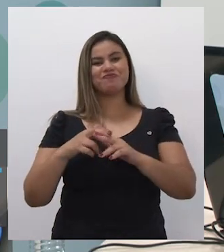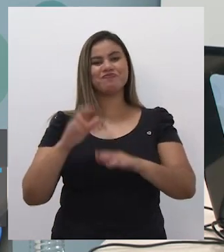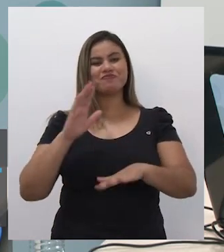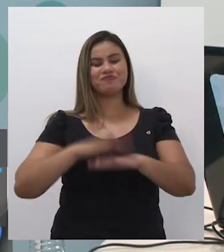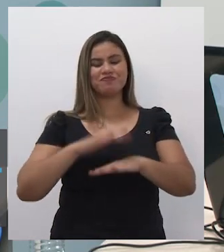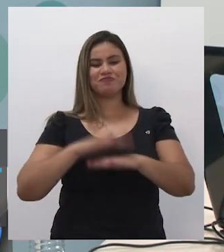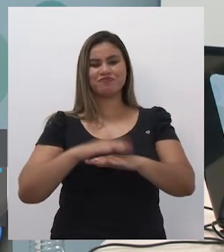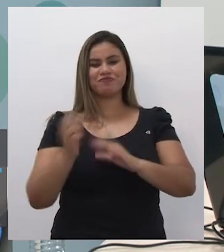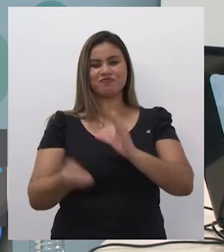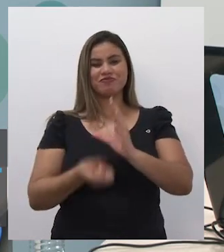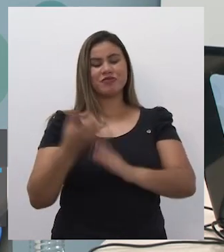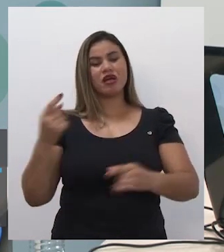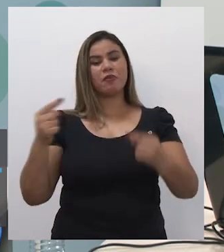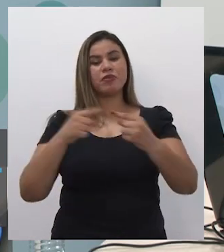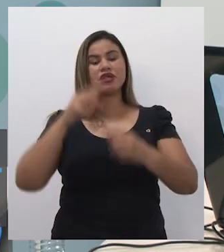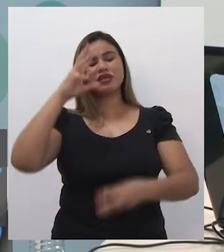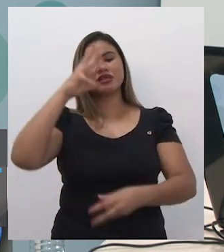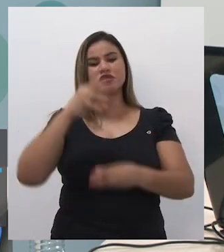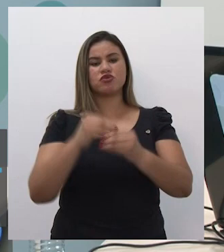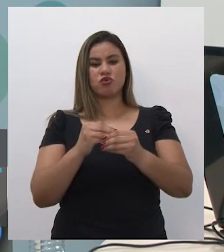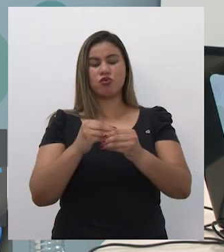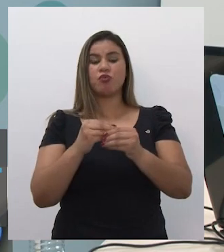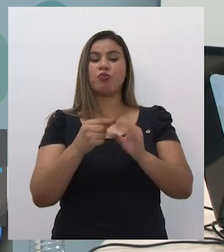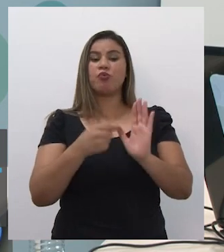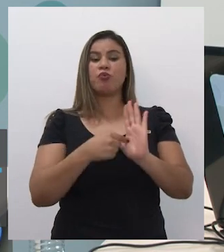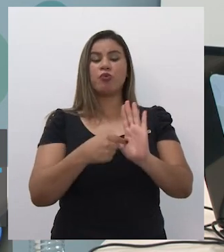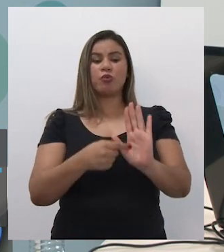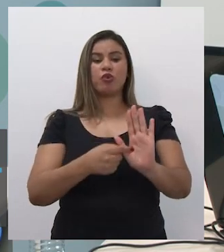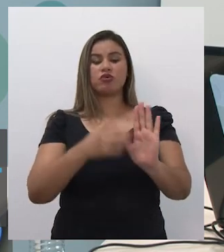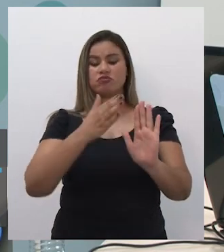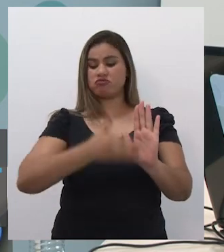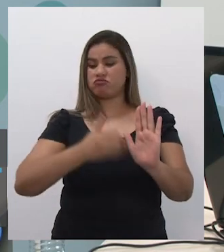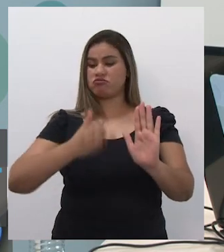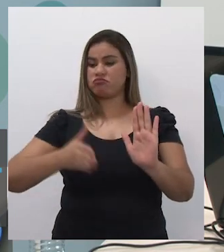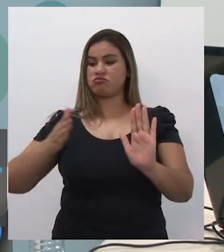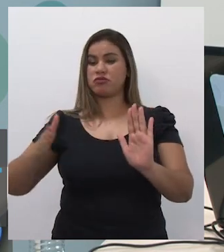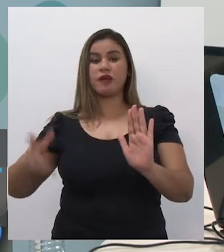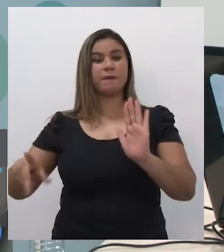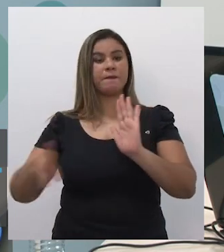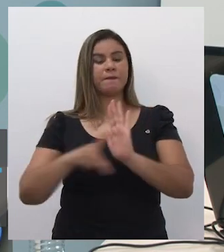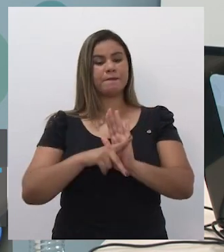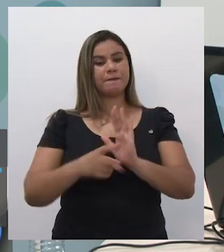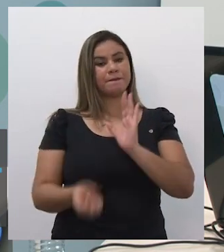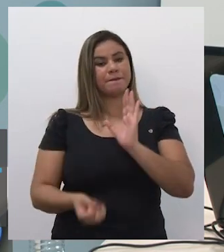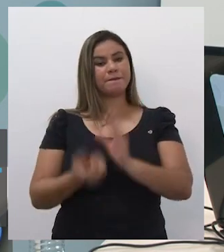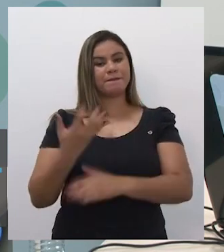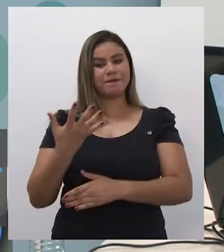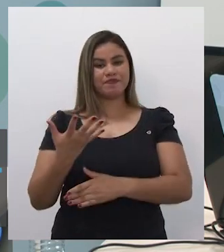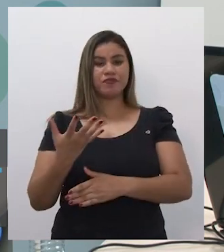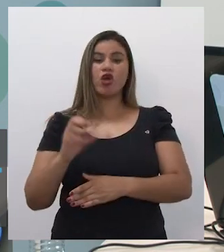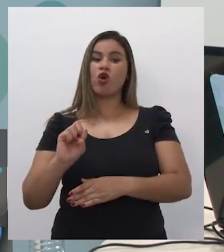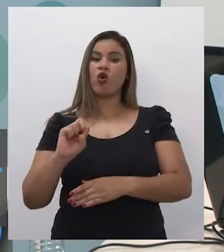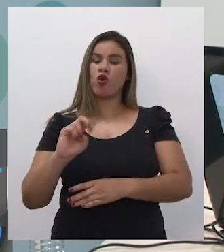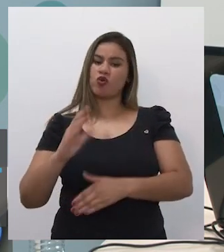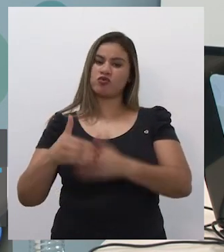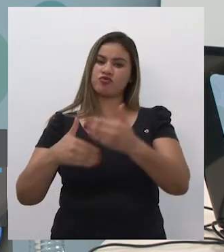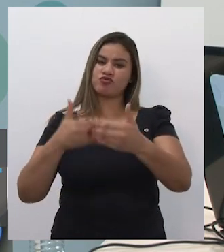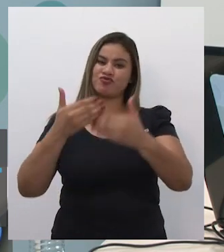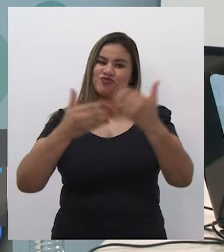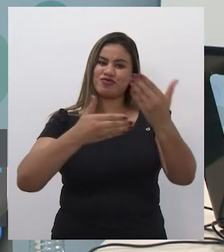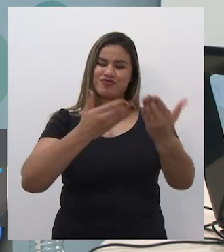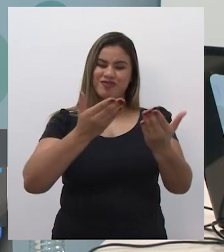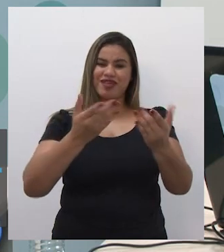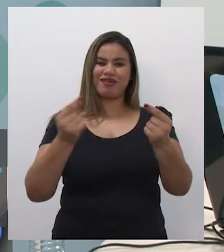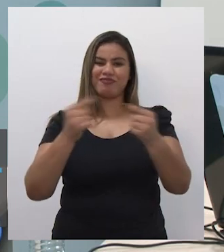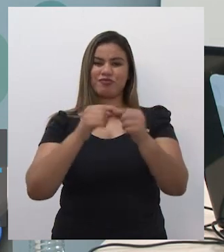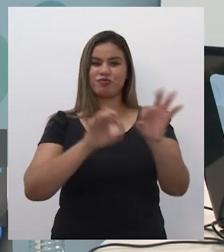um pequeno resumo com algumas etapas da elaboração, né, ou de desenvolvimento da aprendizagem baseada em